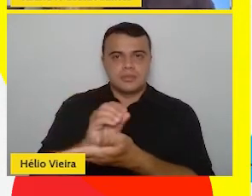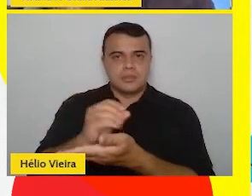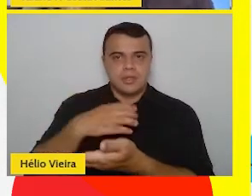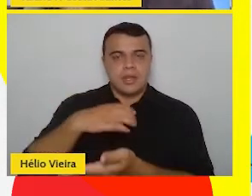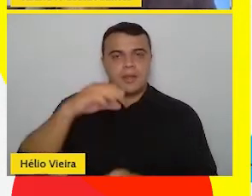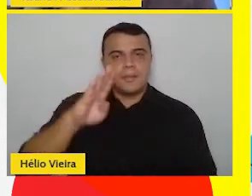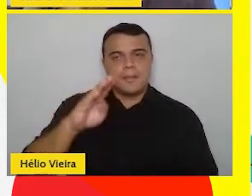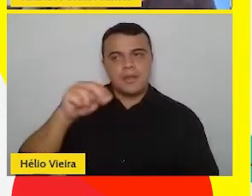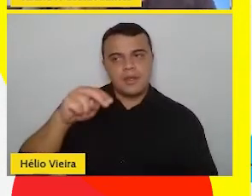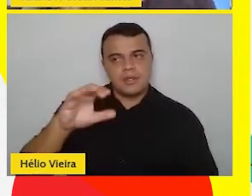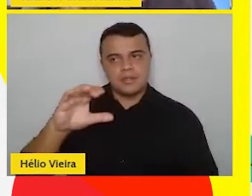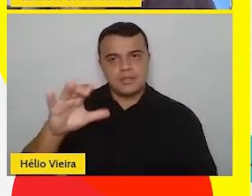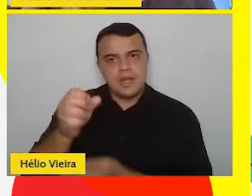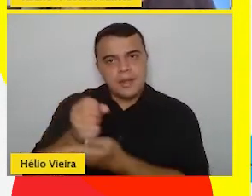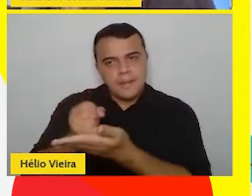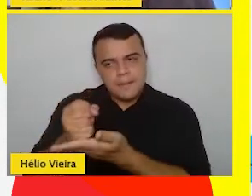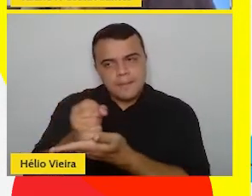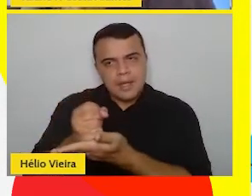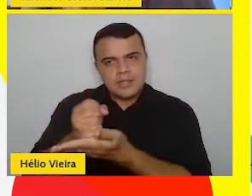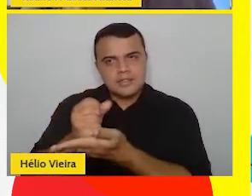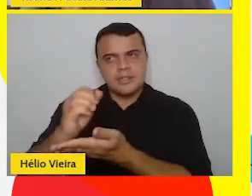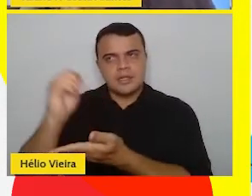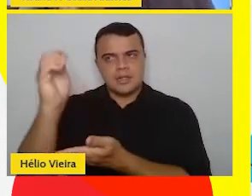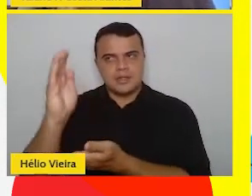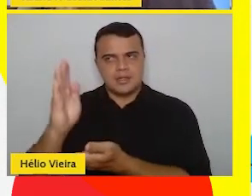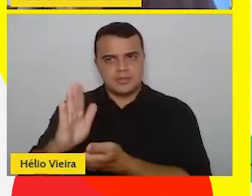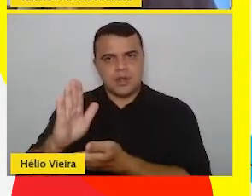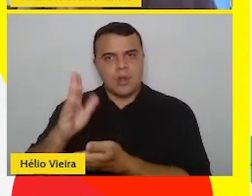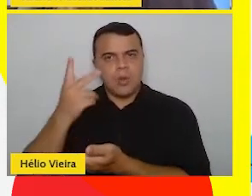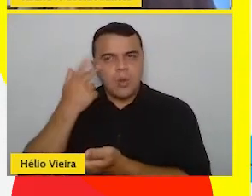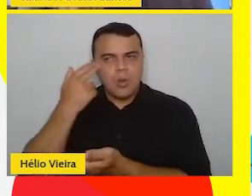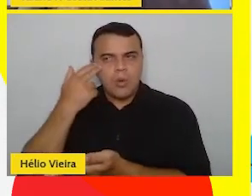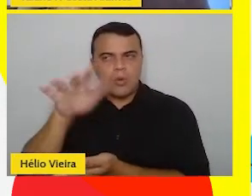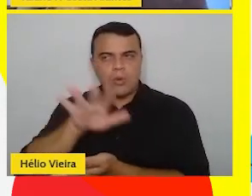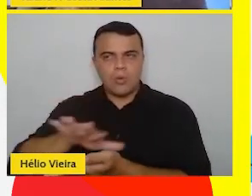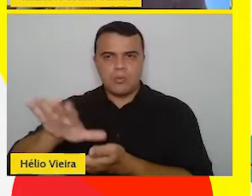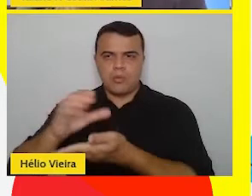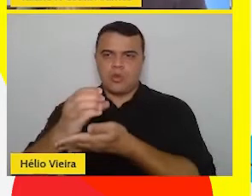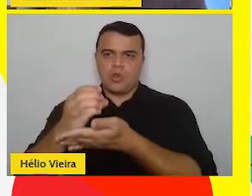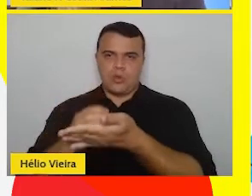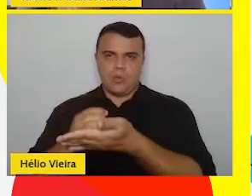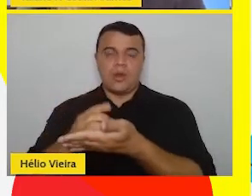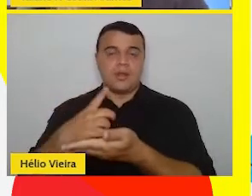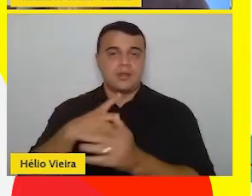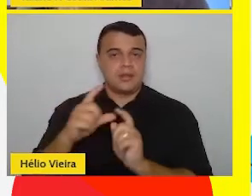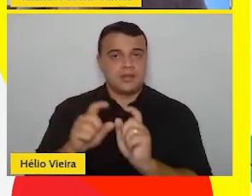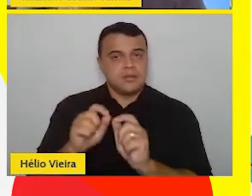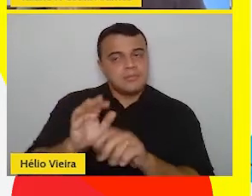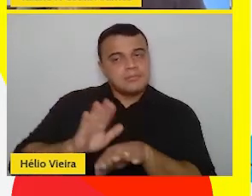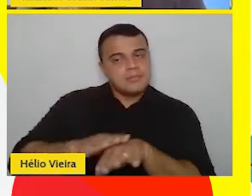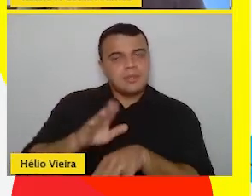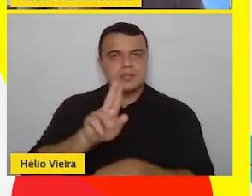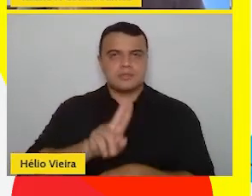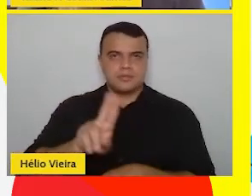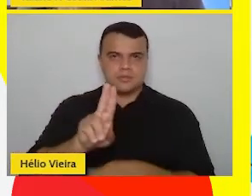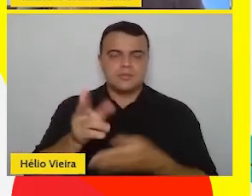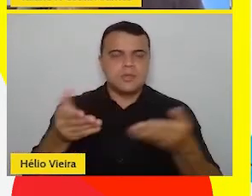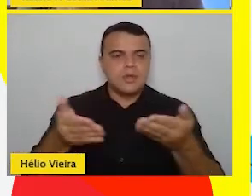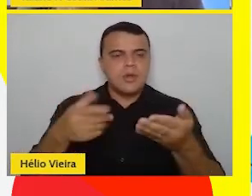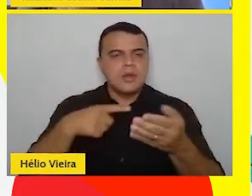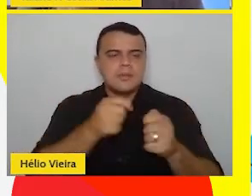BNCC, né? Da Base Nacional Comum Curricular, que é o que a gente mais usa, né, para